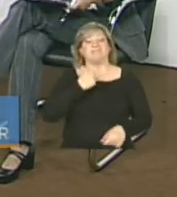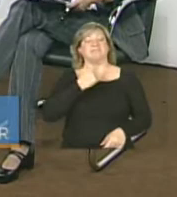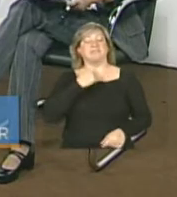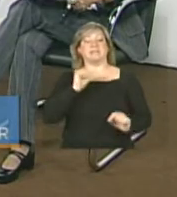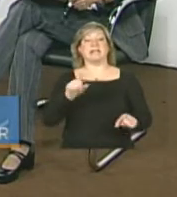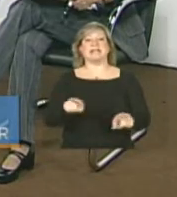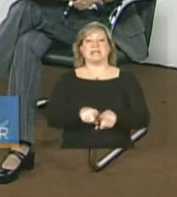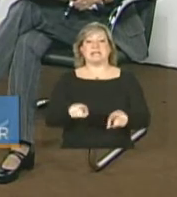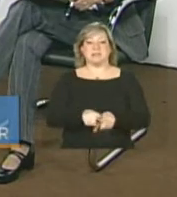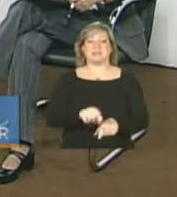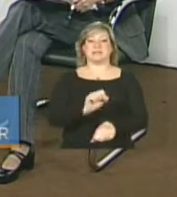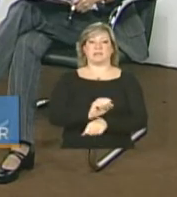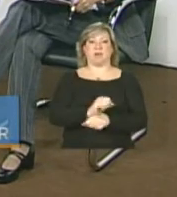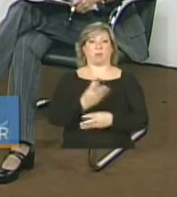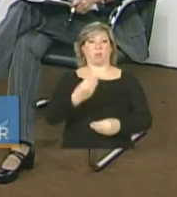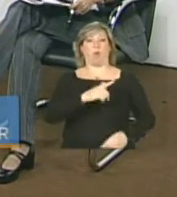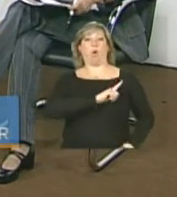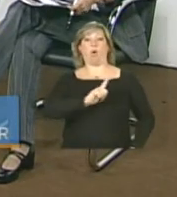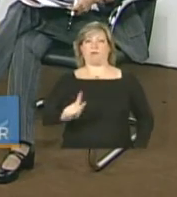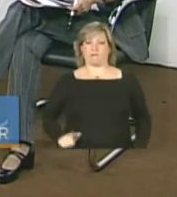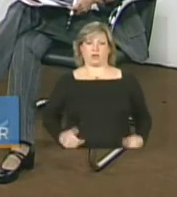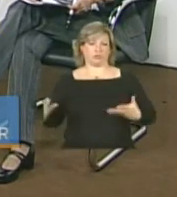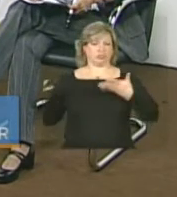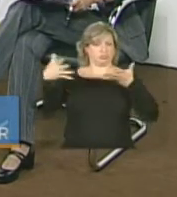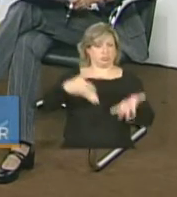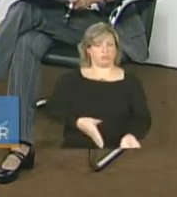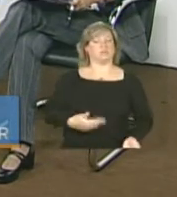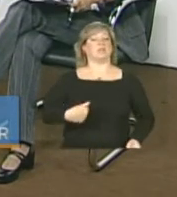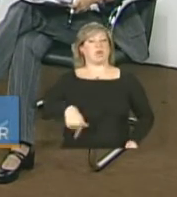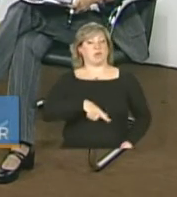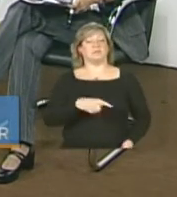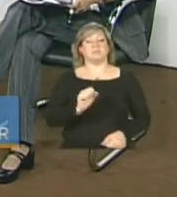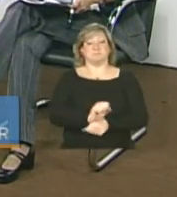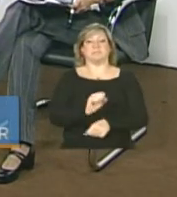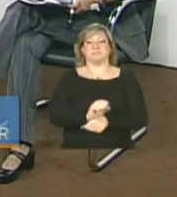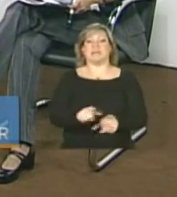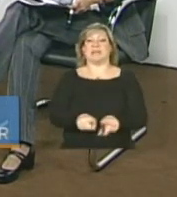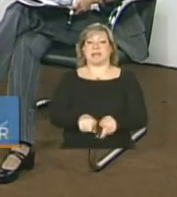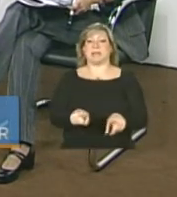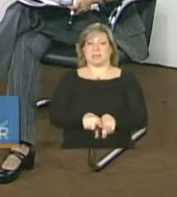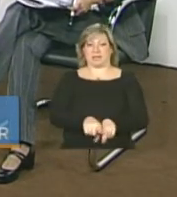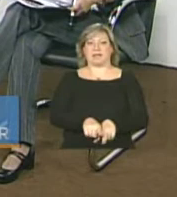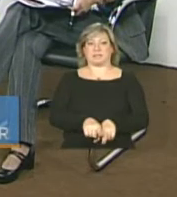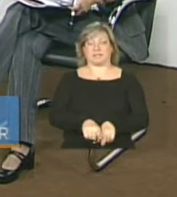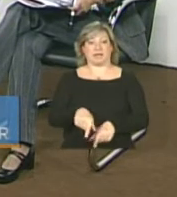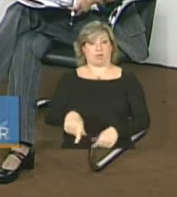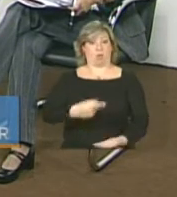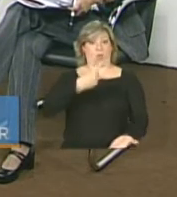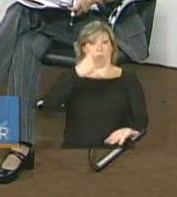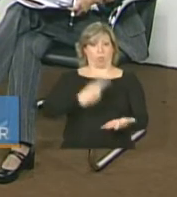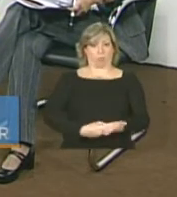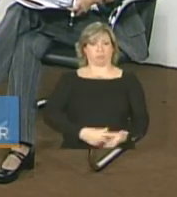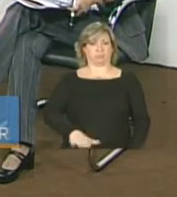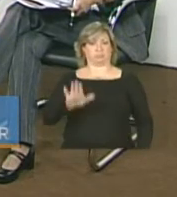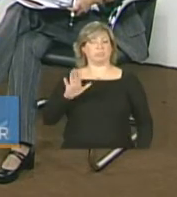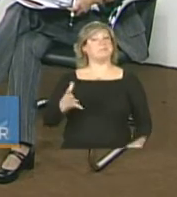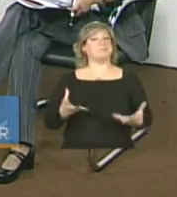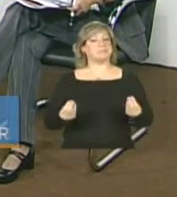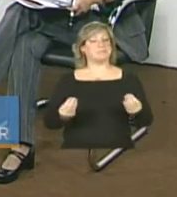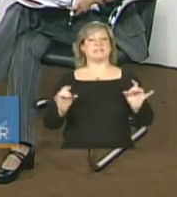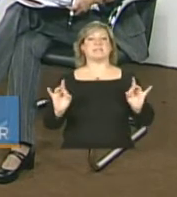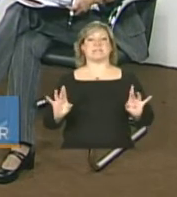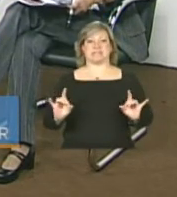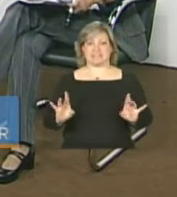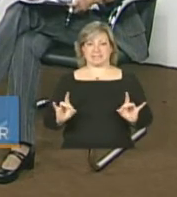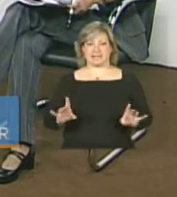contando com a presença de muitos governadores. Esse é um momento muito especial de compromissos para que